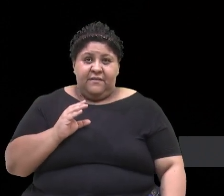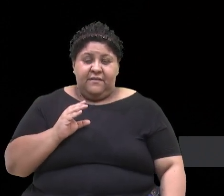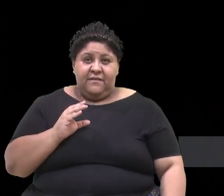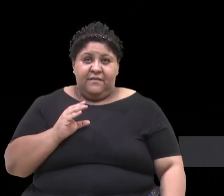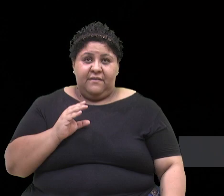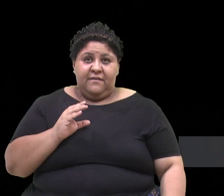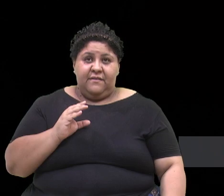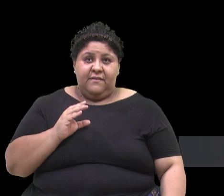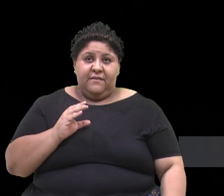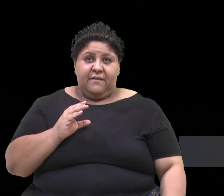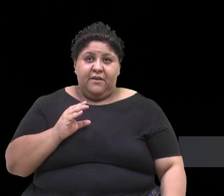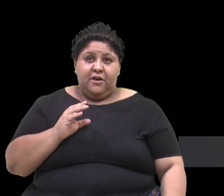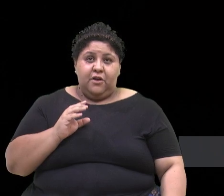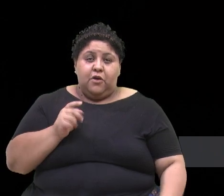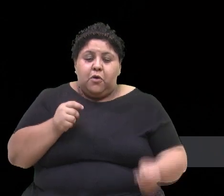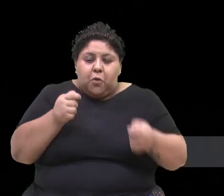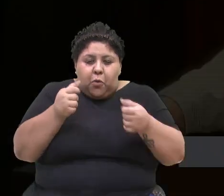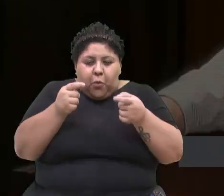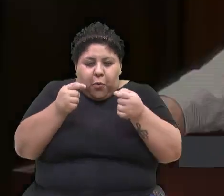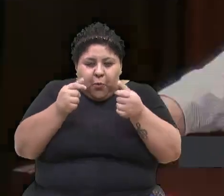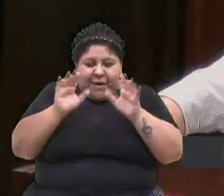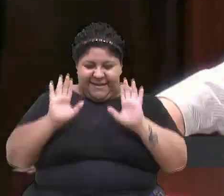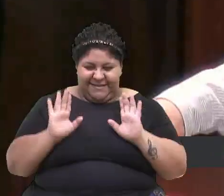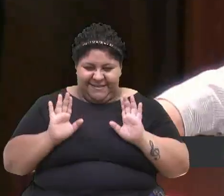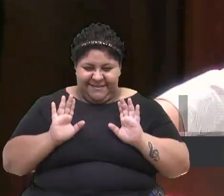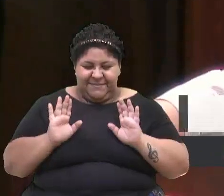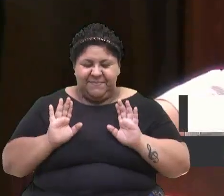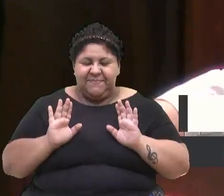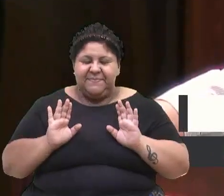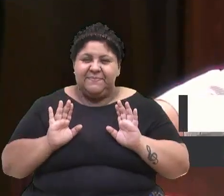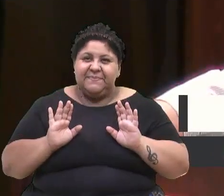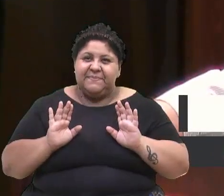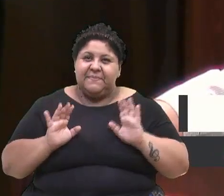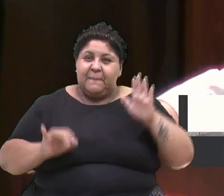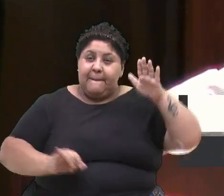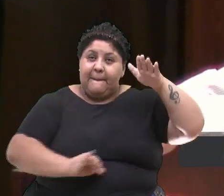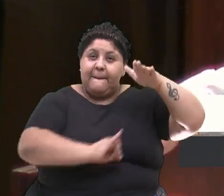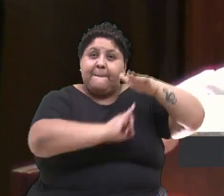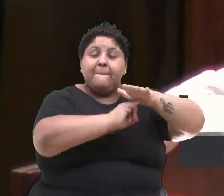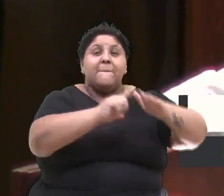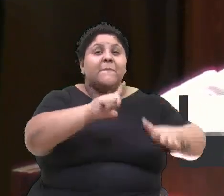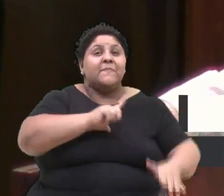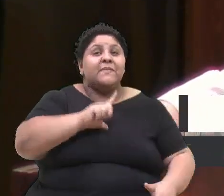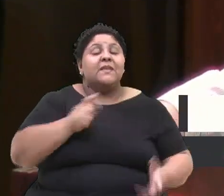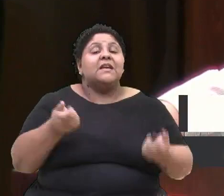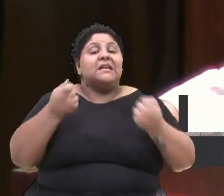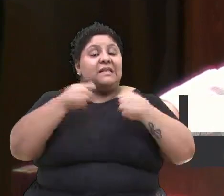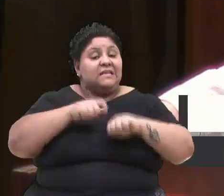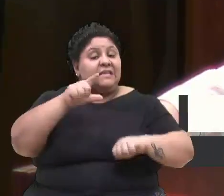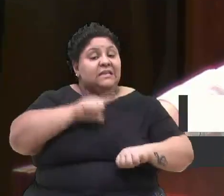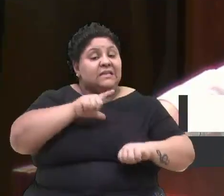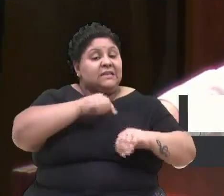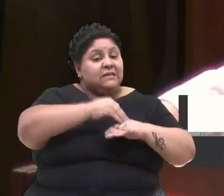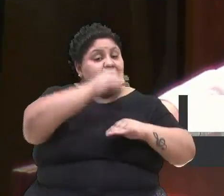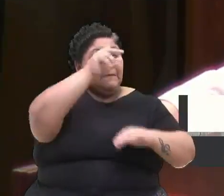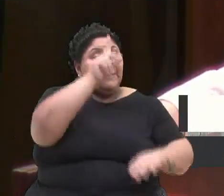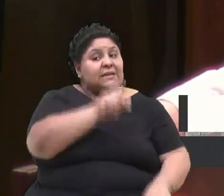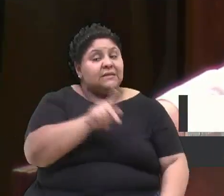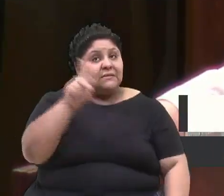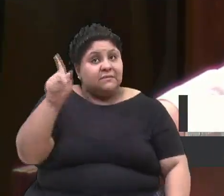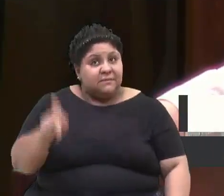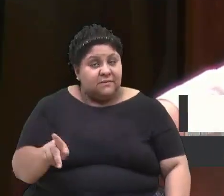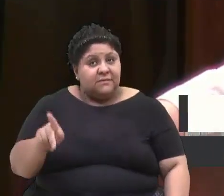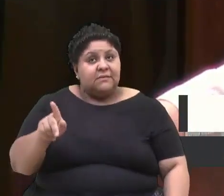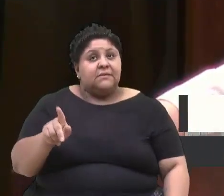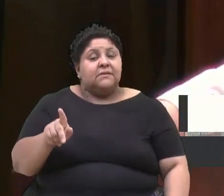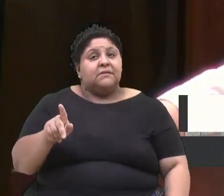na boca do gol, para quem gosta de futebol, o Instituto Federal tem condições de ter mais professores, de ter